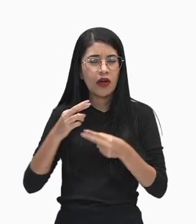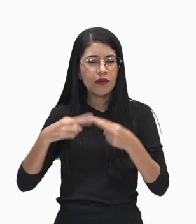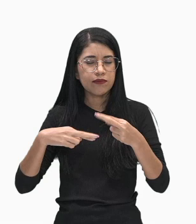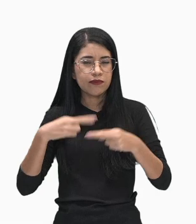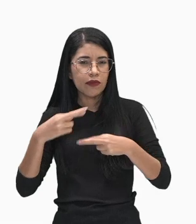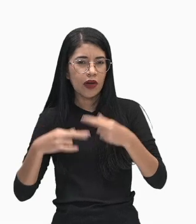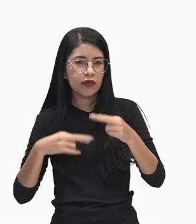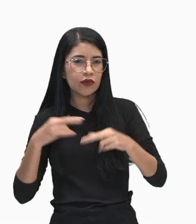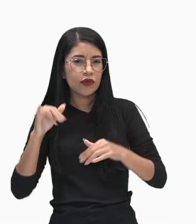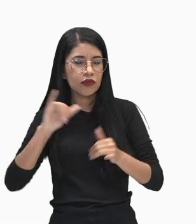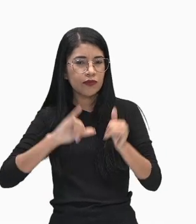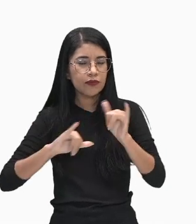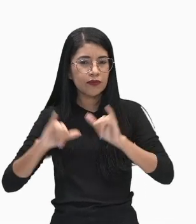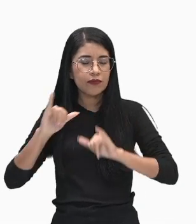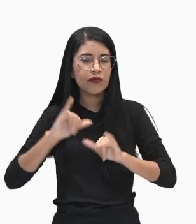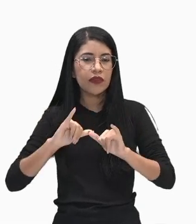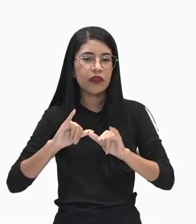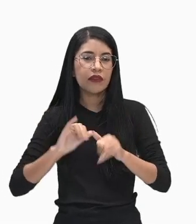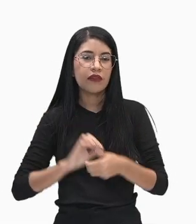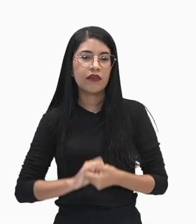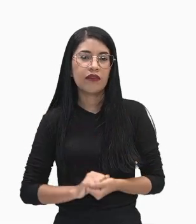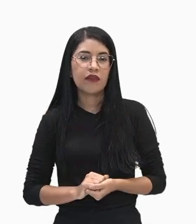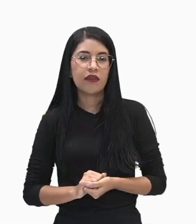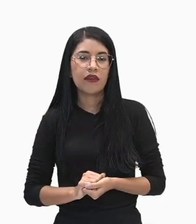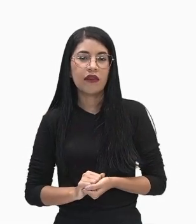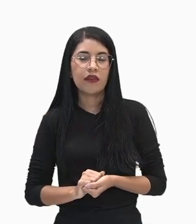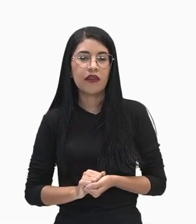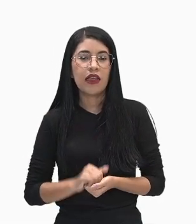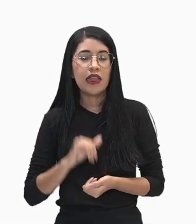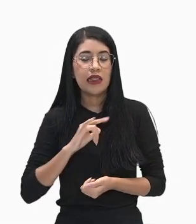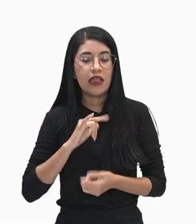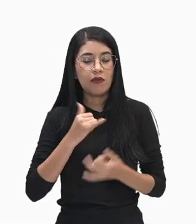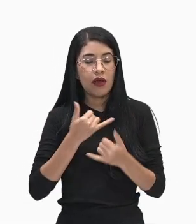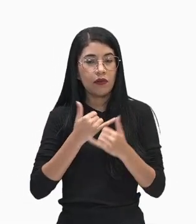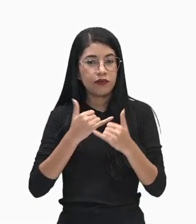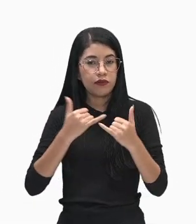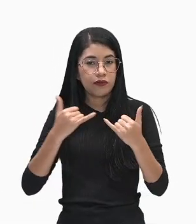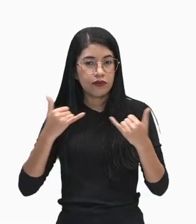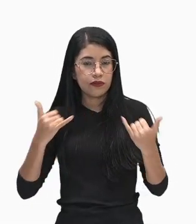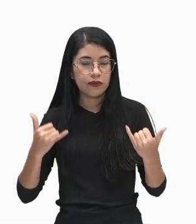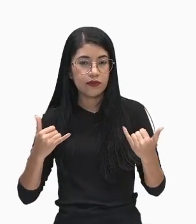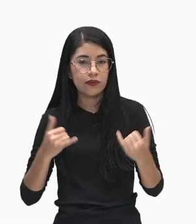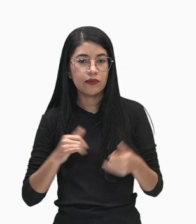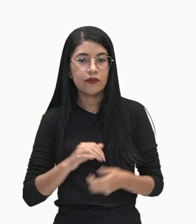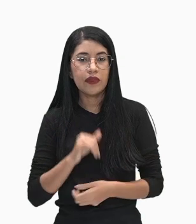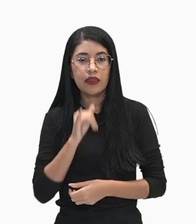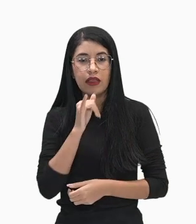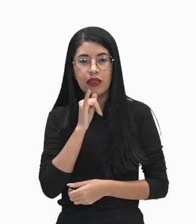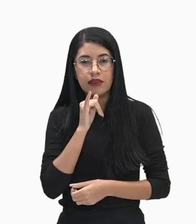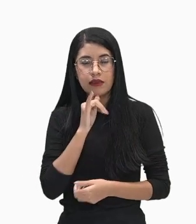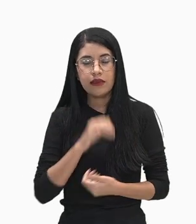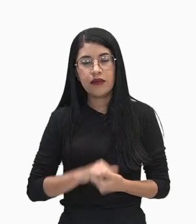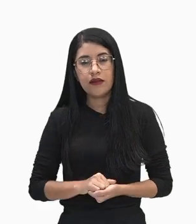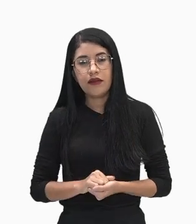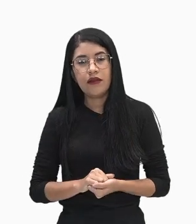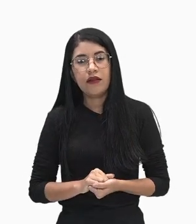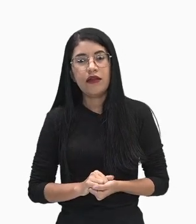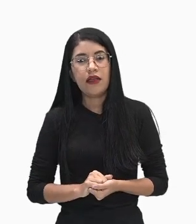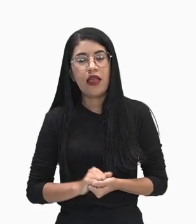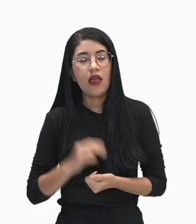químicas, quando elas são percorridas por uma corrente elétrica. Esse efeito é